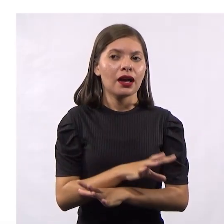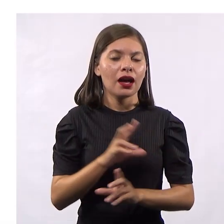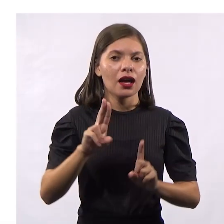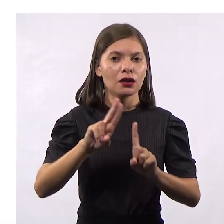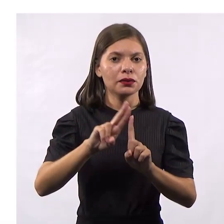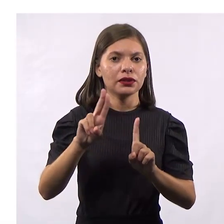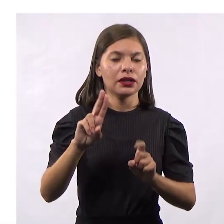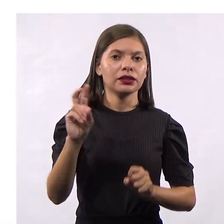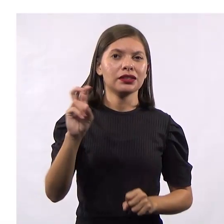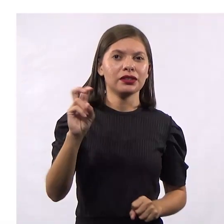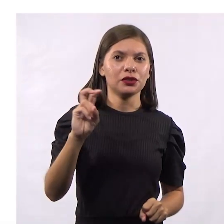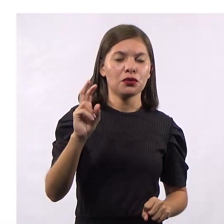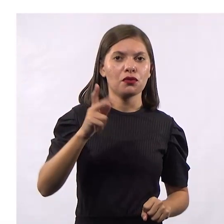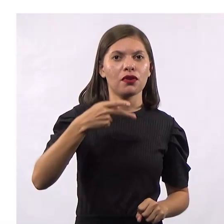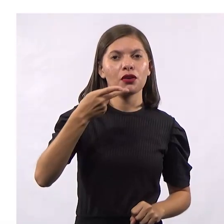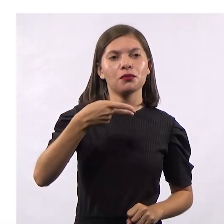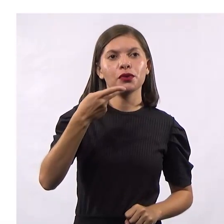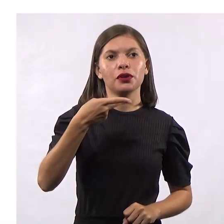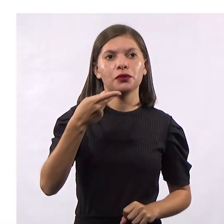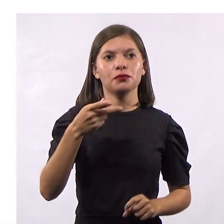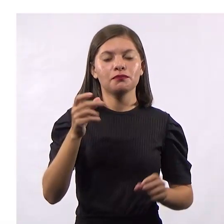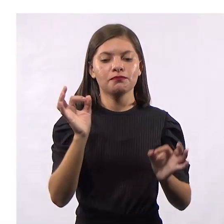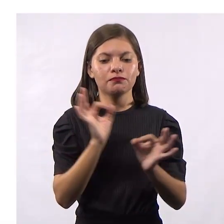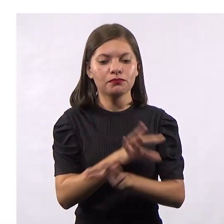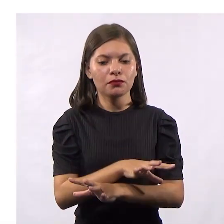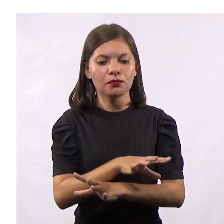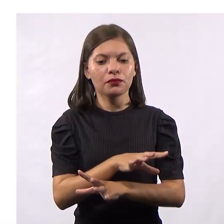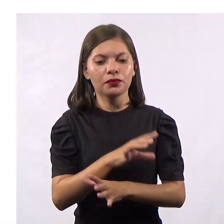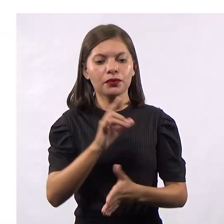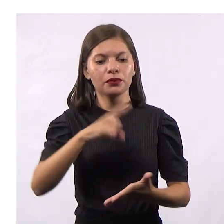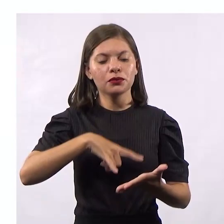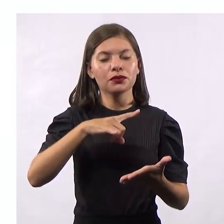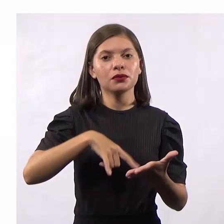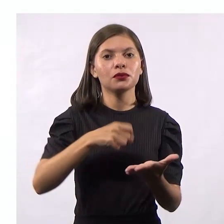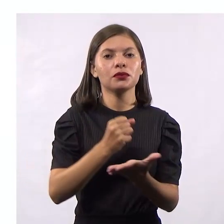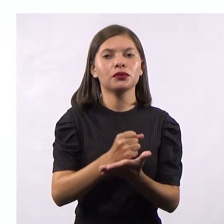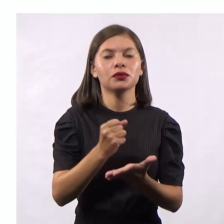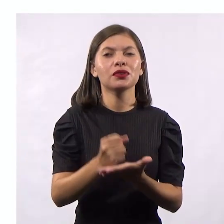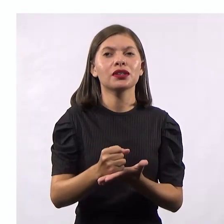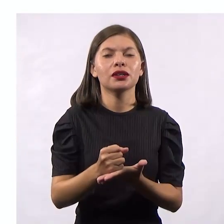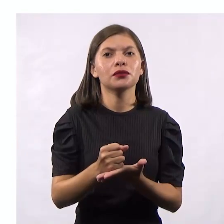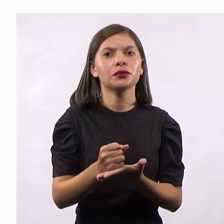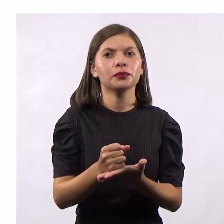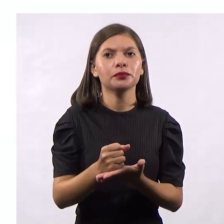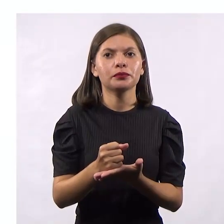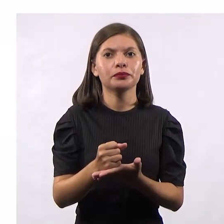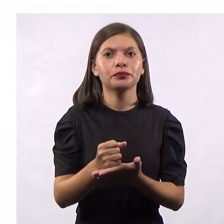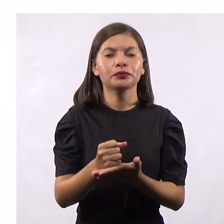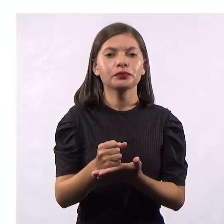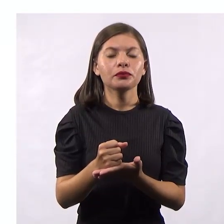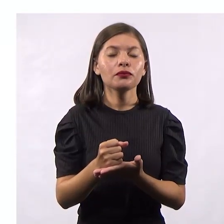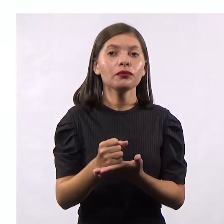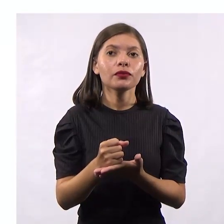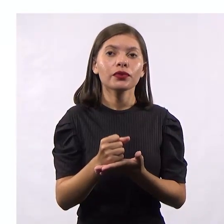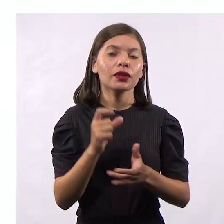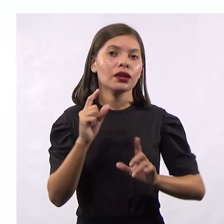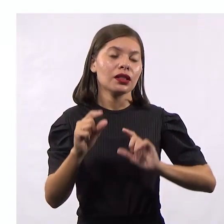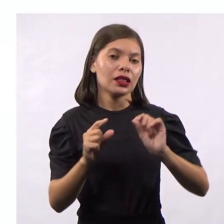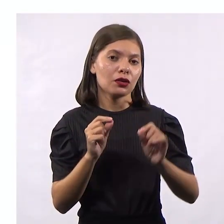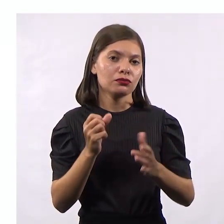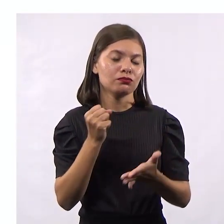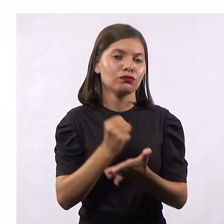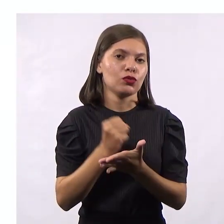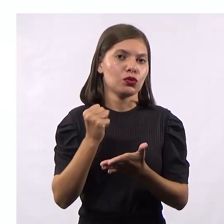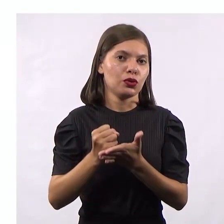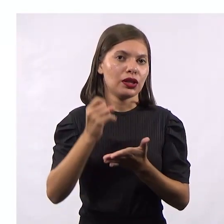Agora, para a gente encerrar a unidade 5, falar um pouquinho da execução do contrato, né? E, claro, gente,